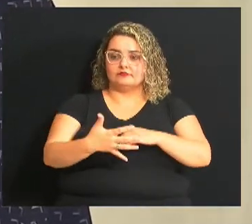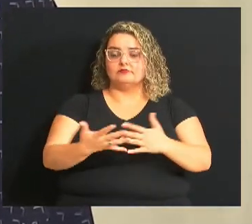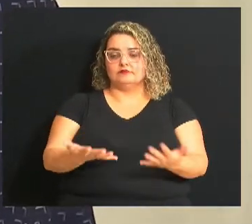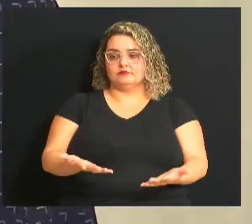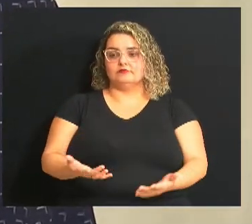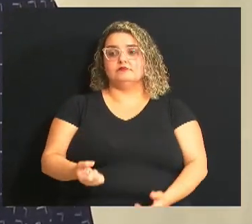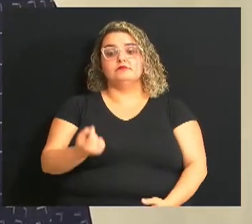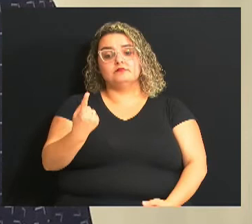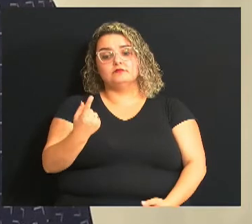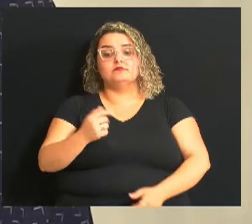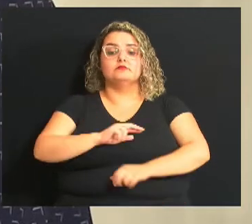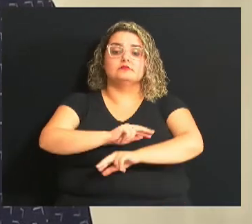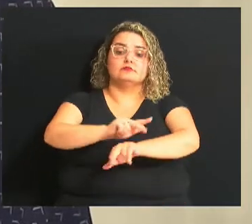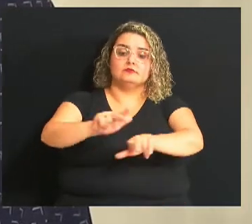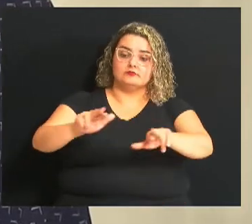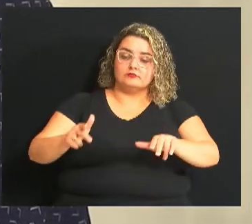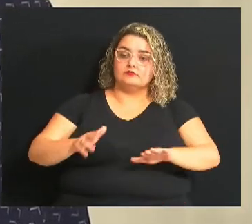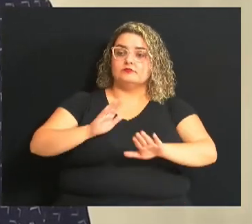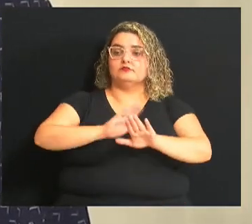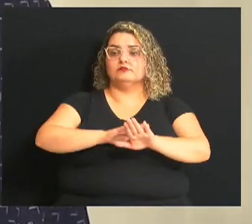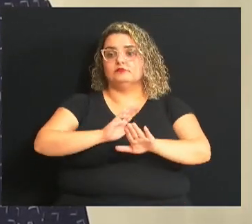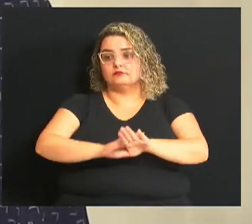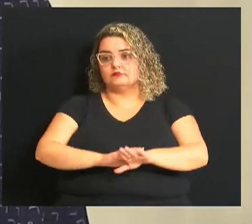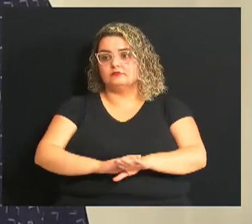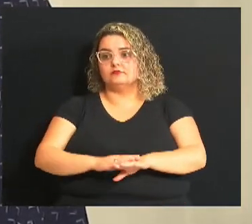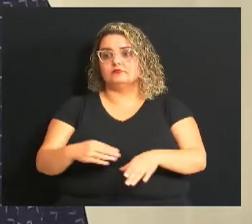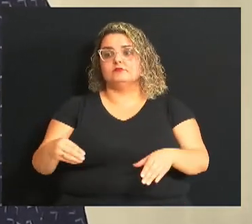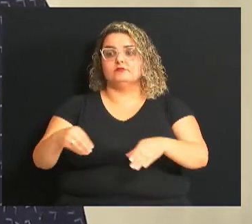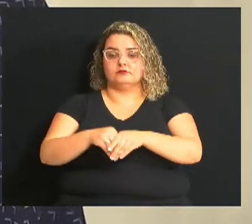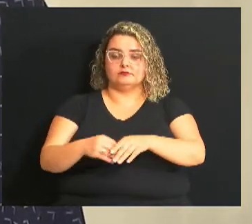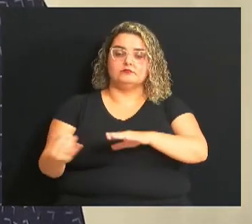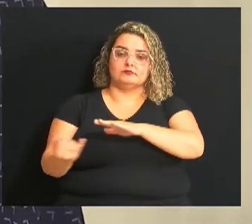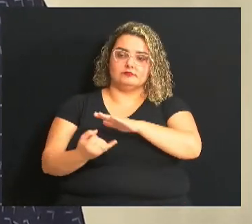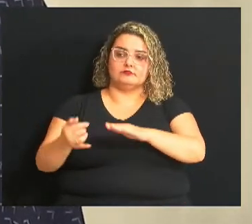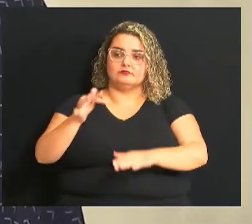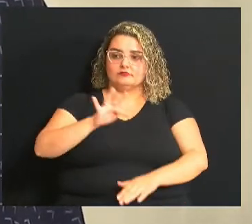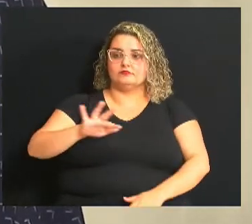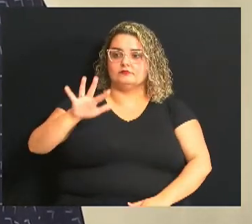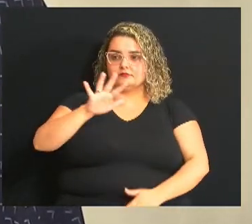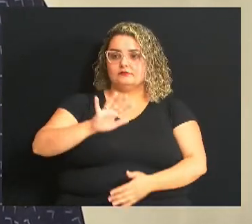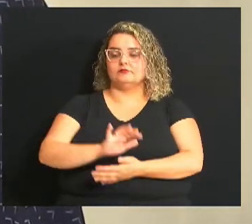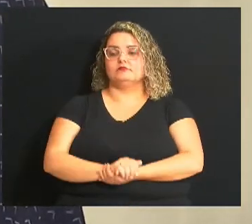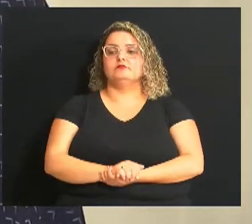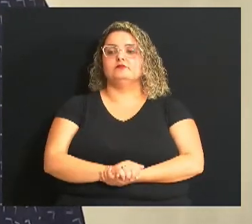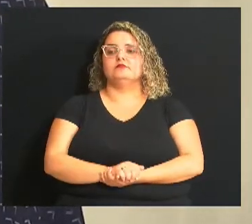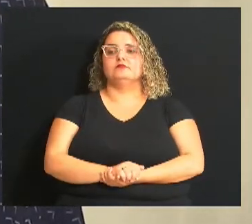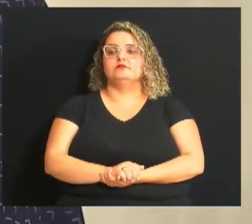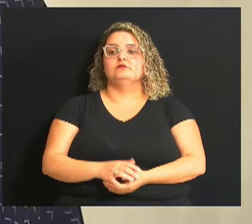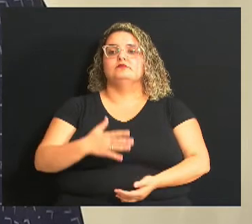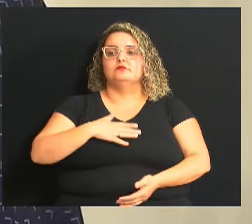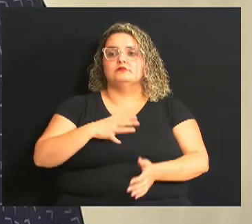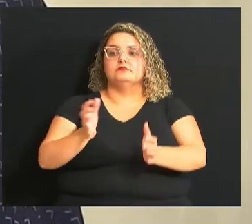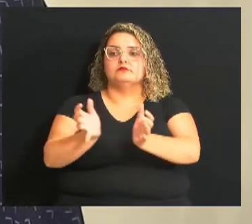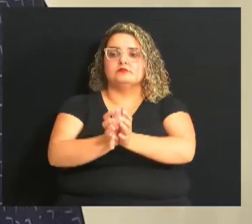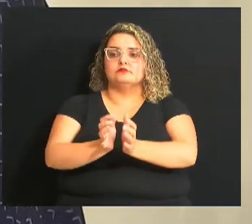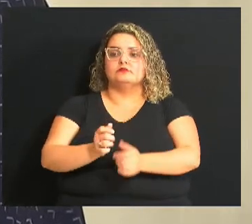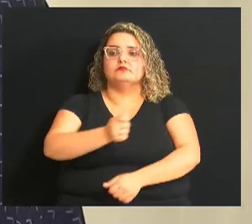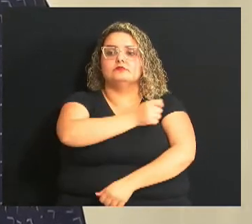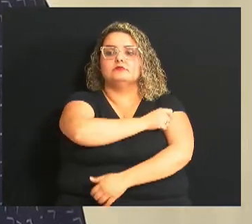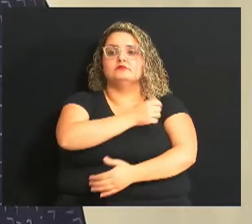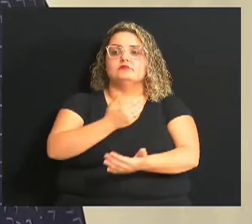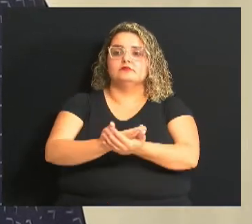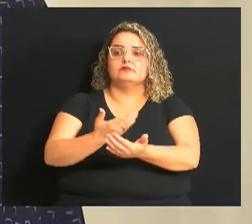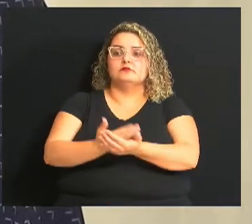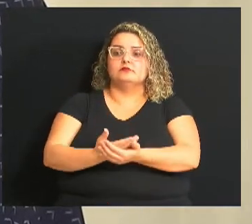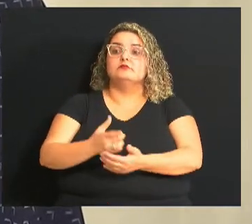uma das atividades que nós fazemos lá no Instituto, né, e com a minha equipe lá dos alunos. E tem